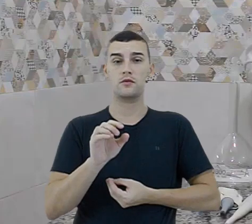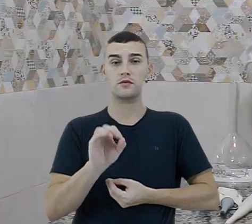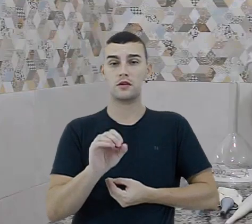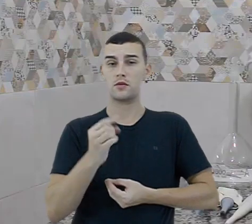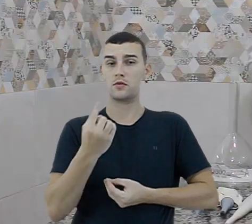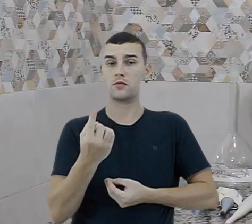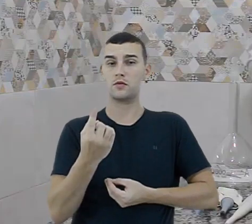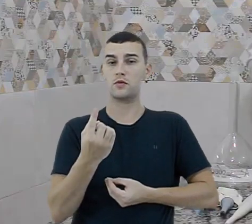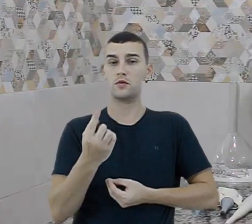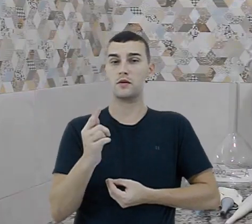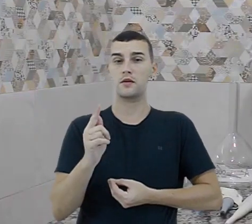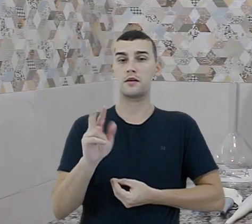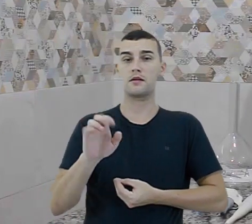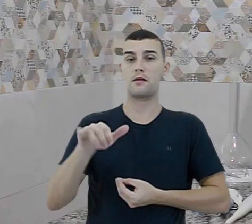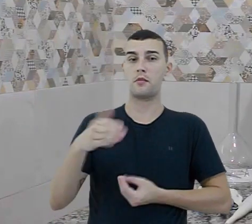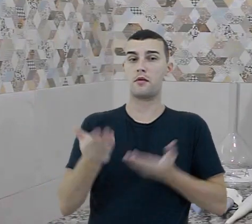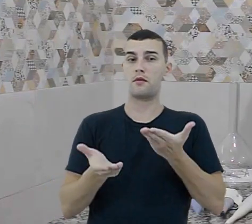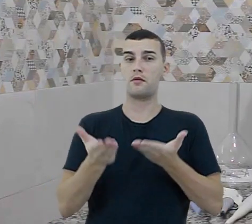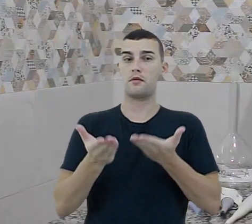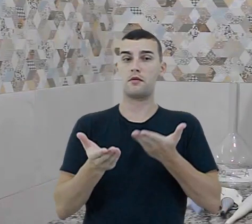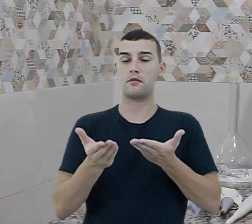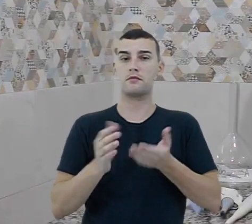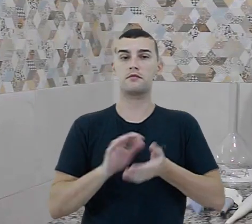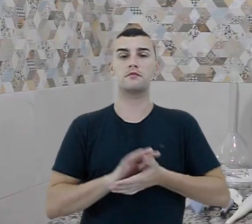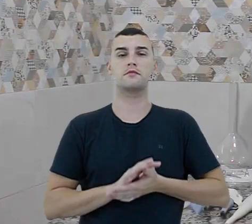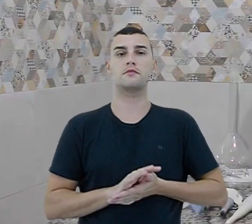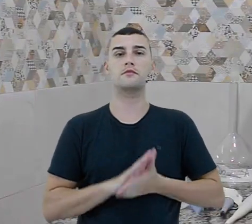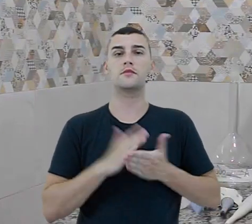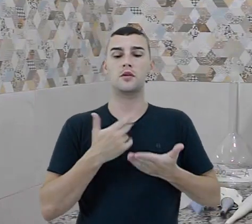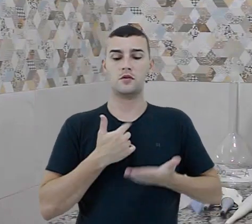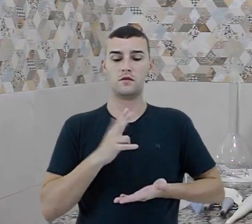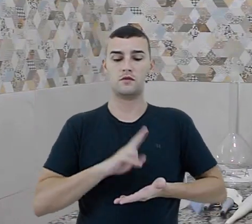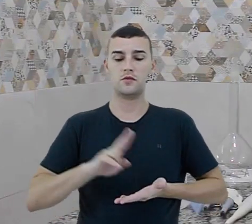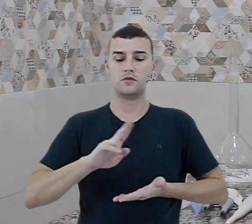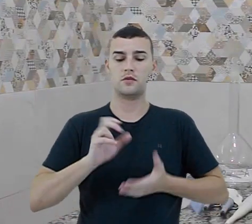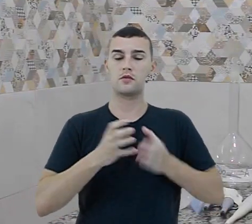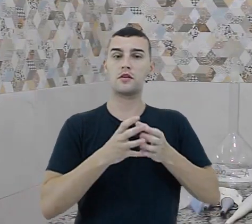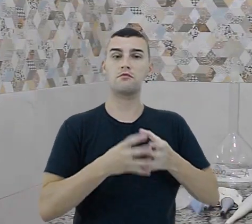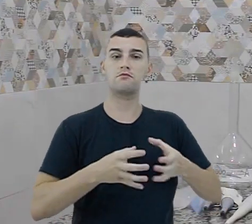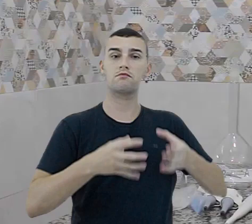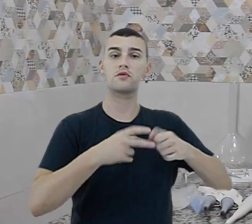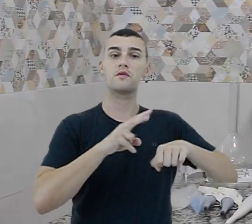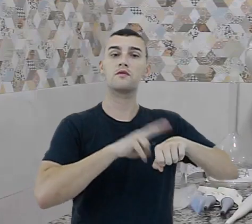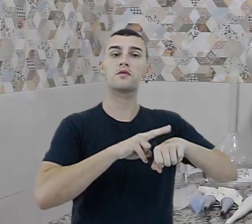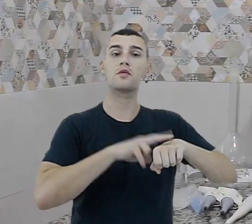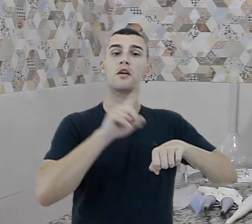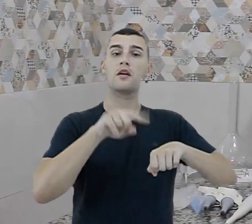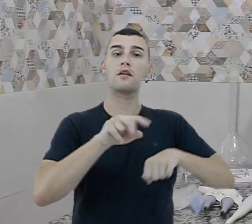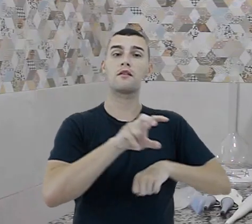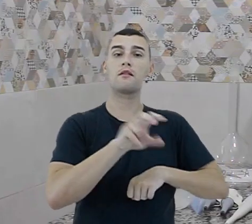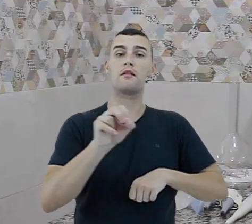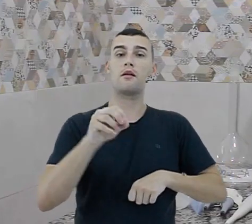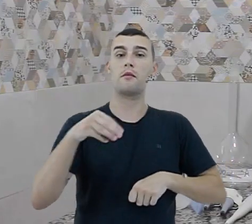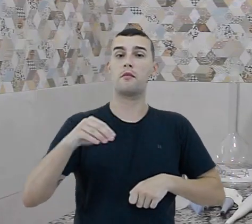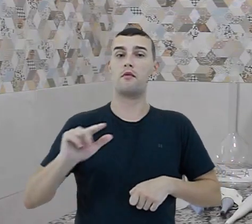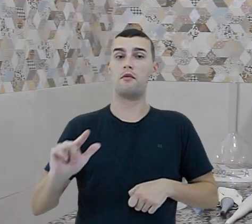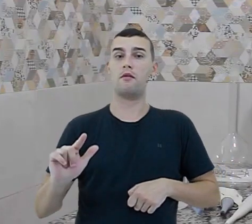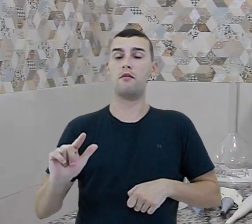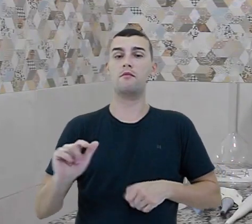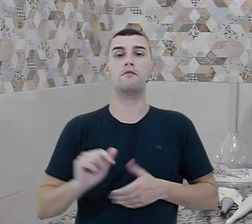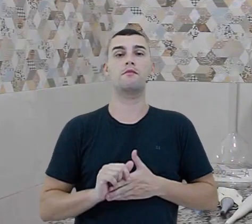por ml. E aí como é que eu faço isso? Nesse caso eu vou utilizar um balão de vidro de 500